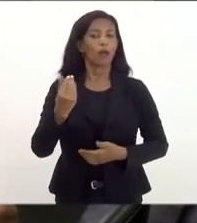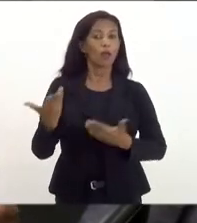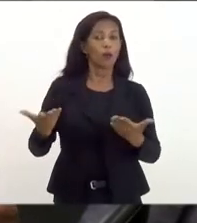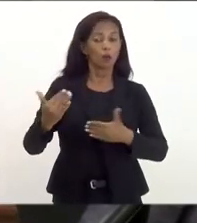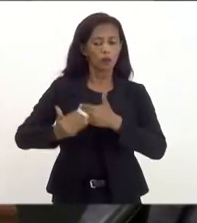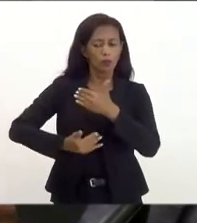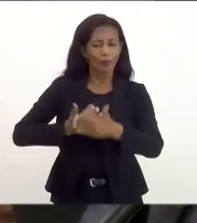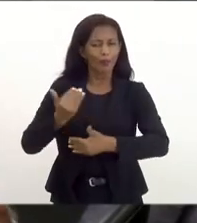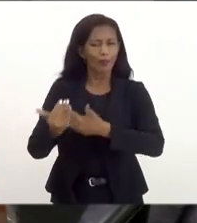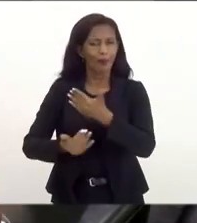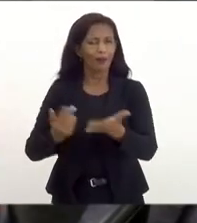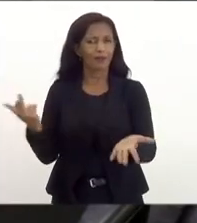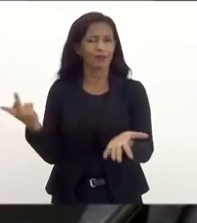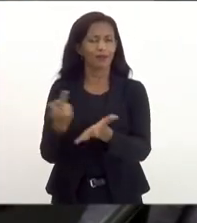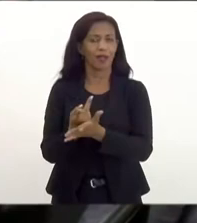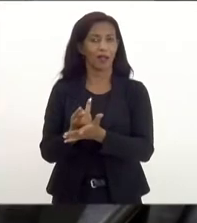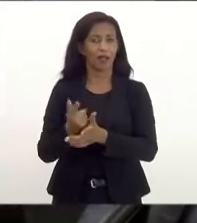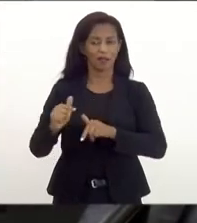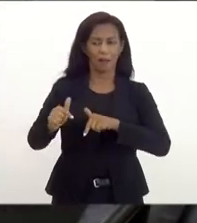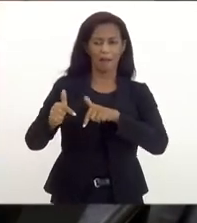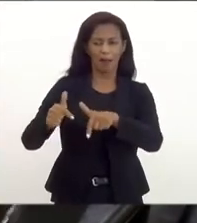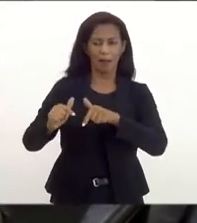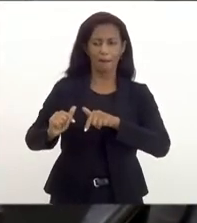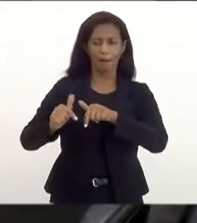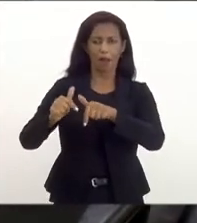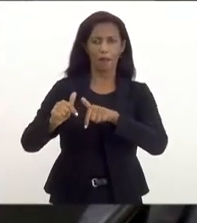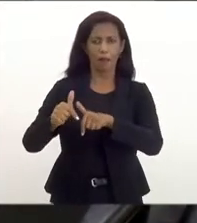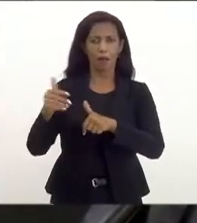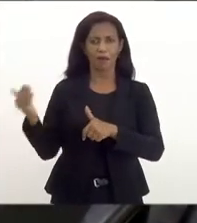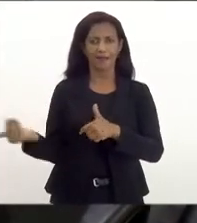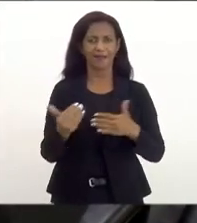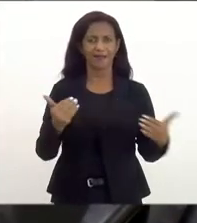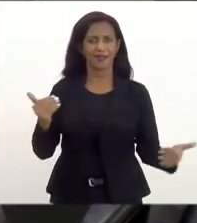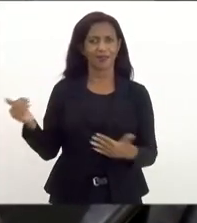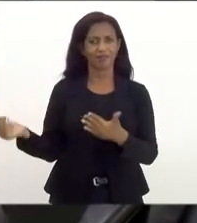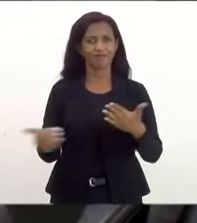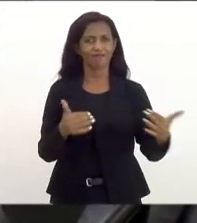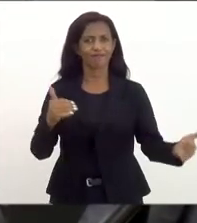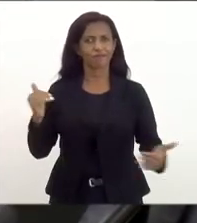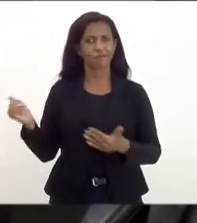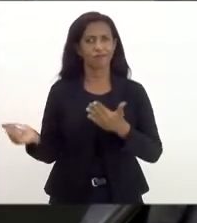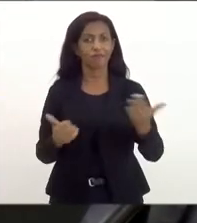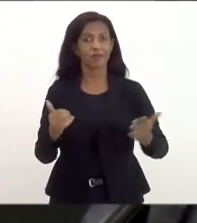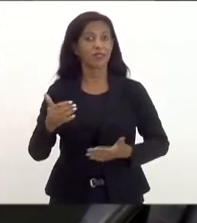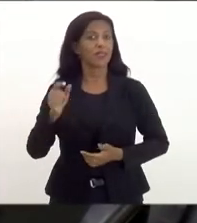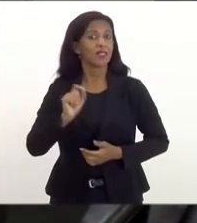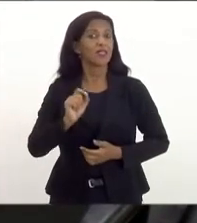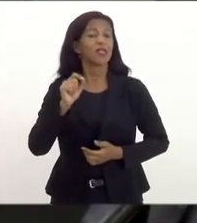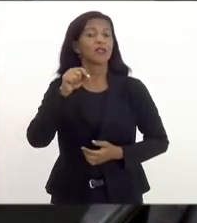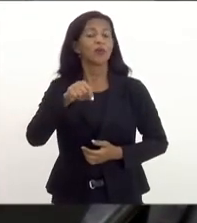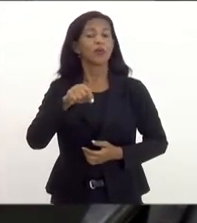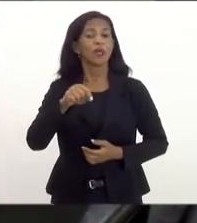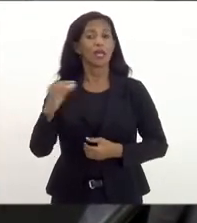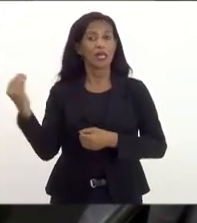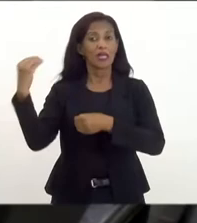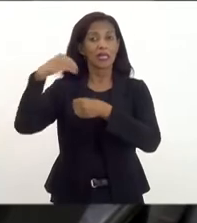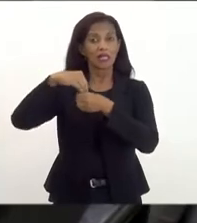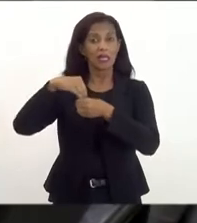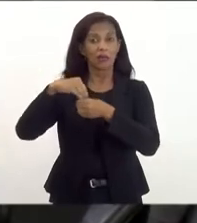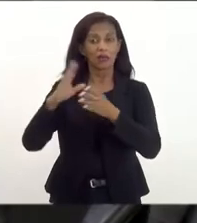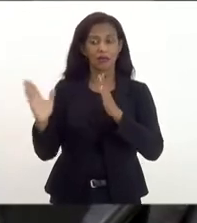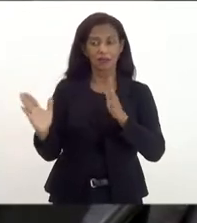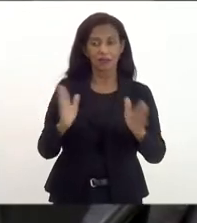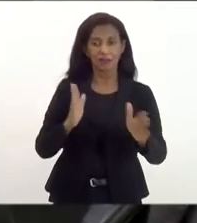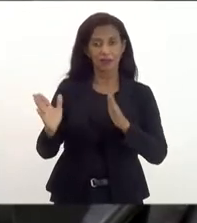tá acontecendo as ações estão pipocando Isso significa que dentro do dessa fase de